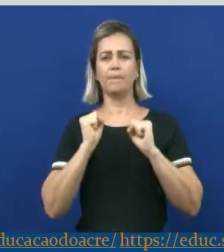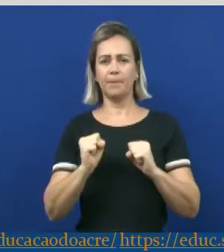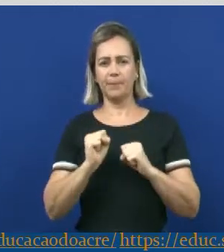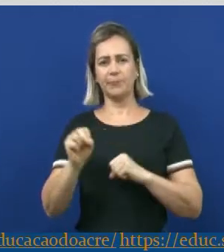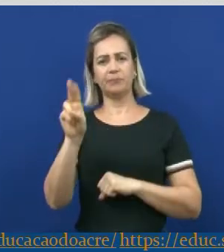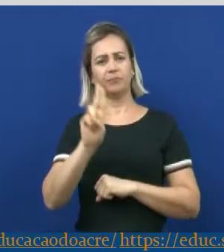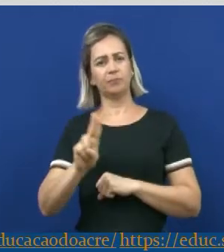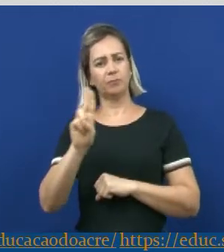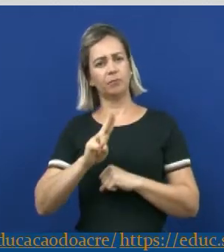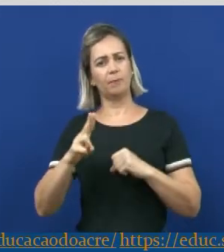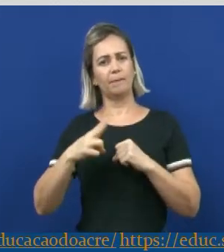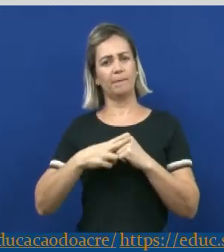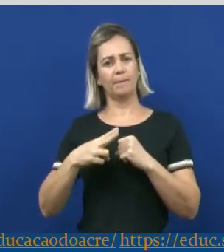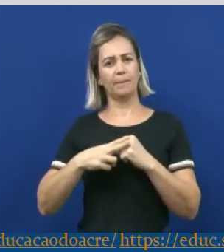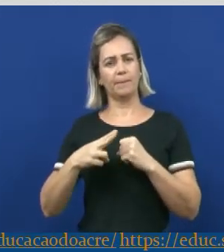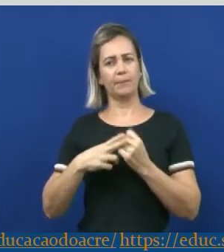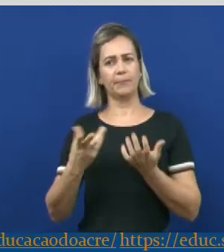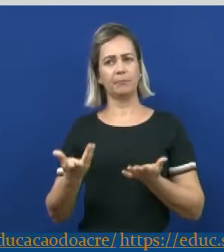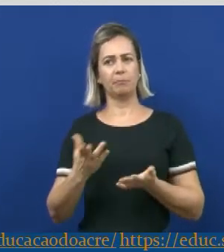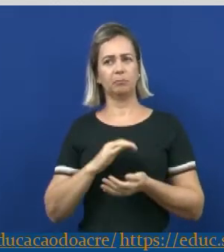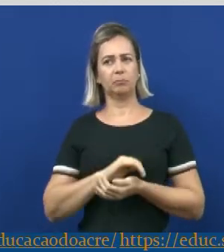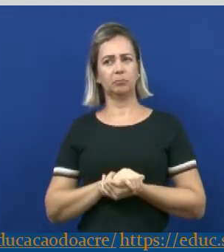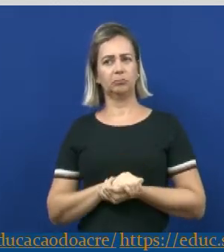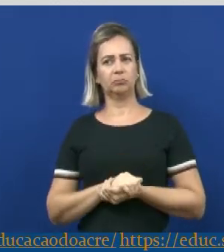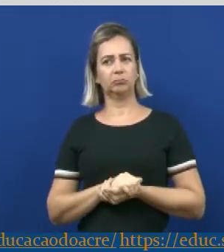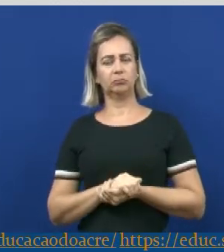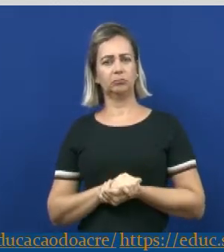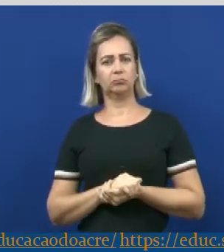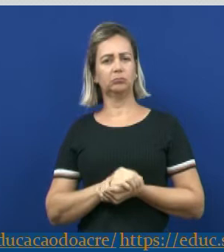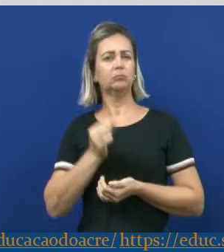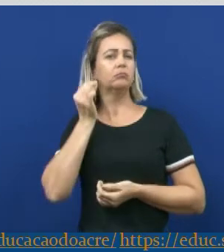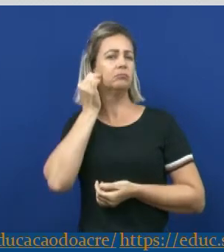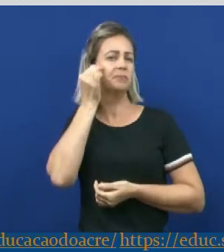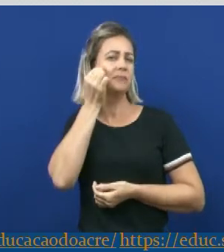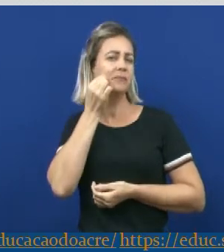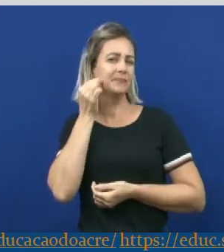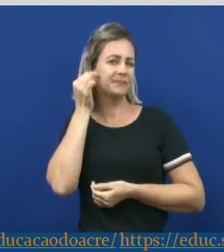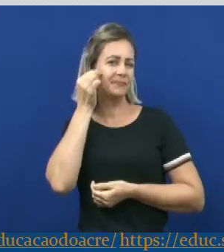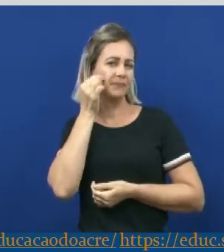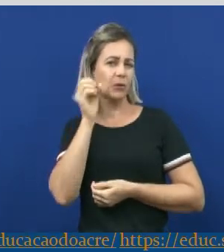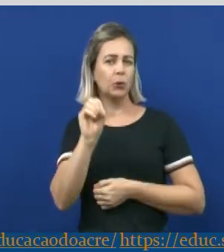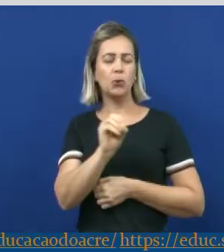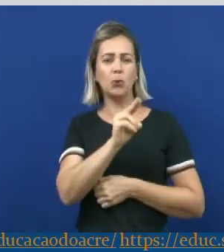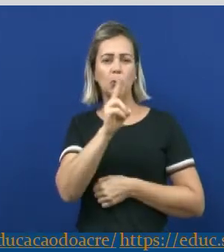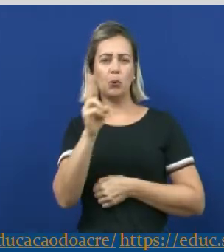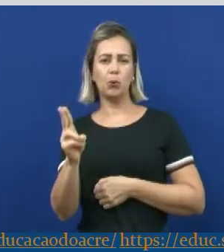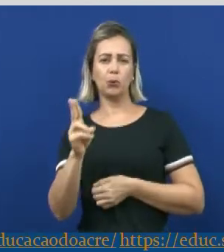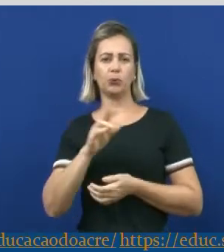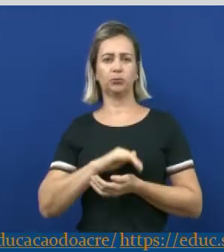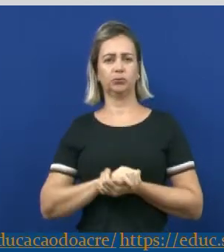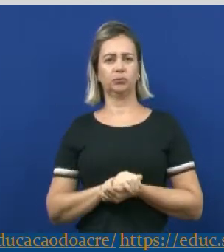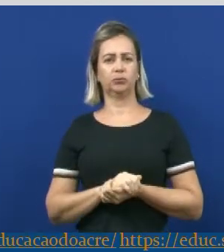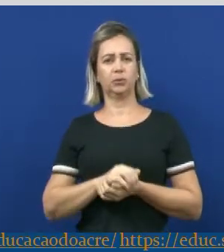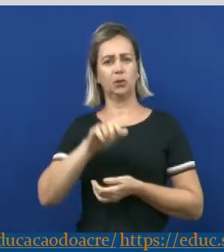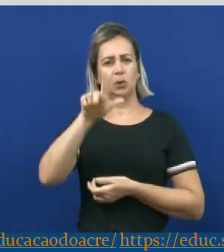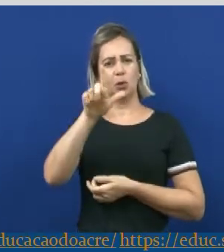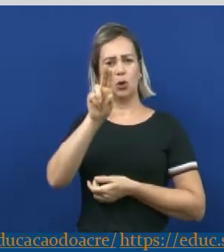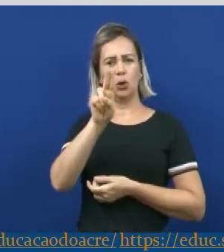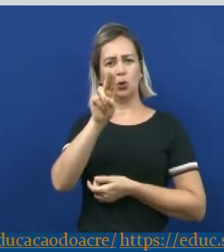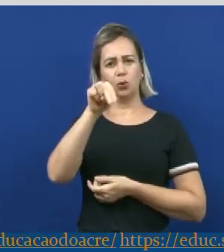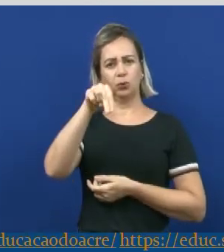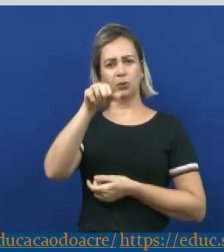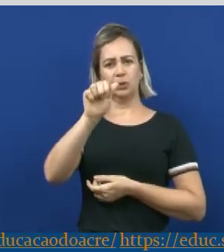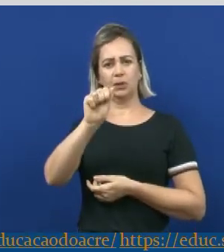Tenho pecas, que seria aquelas bolinhas que a gente tem no rosto, certo? E tenho lunares, que se refere aí